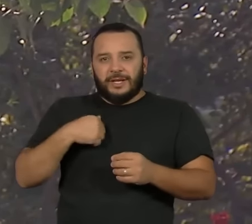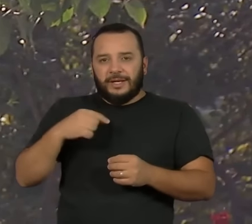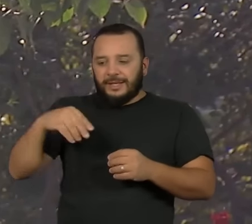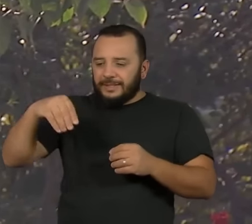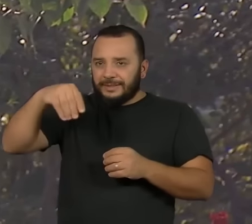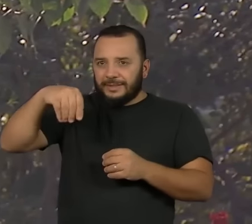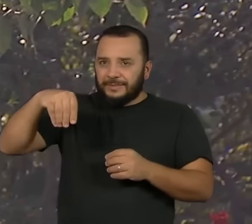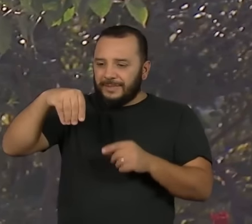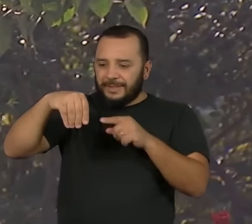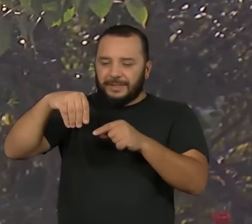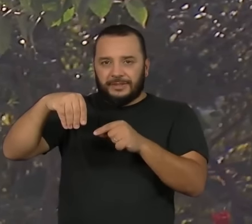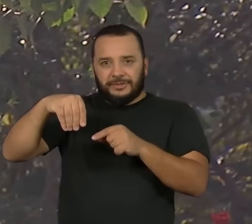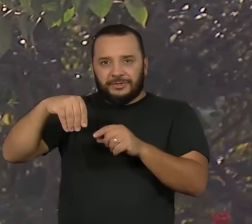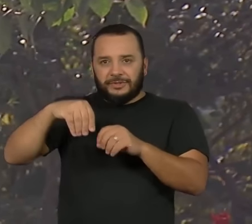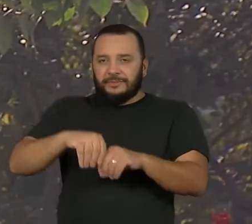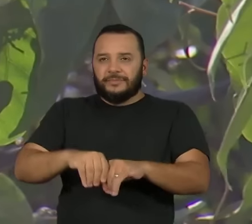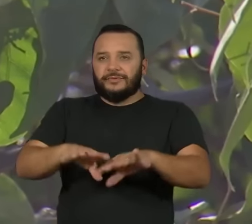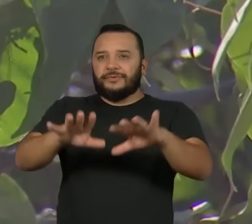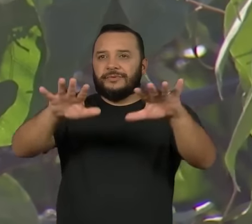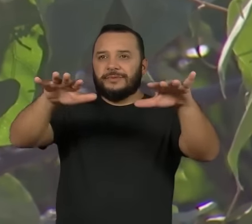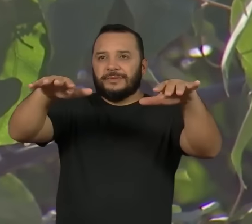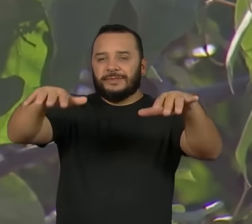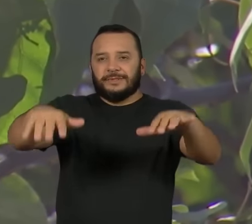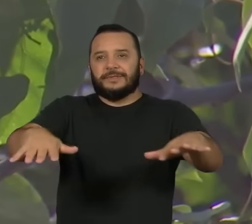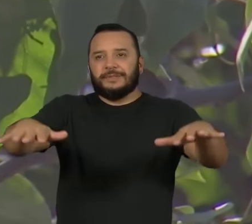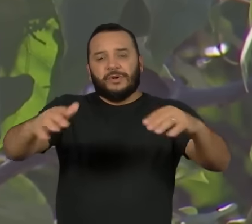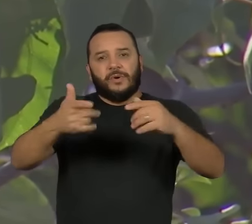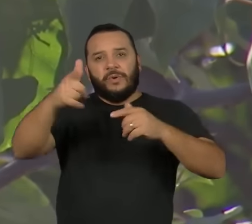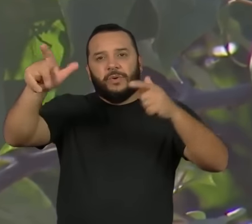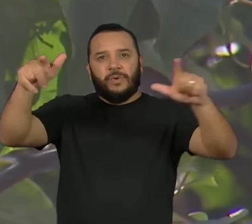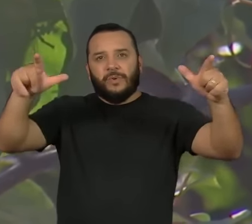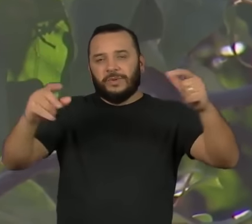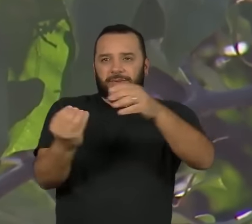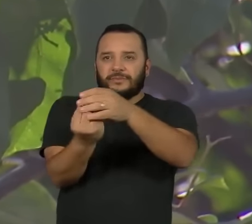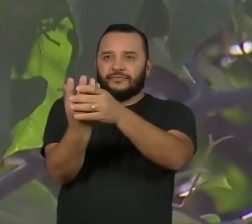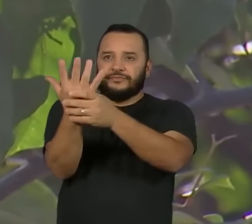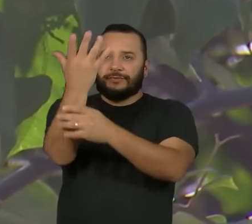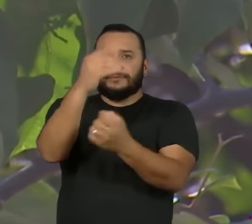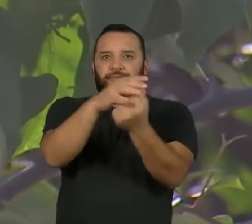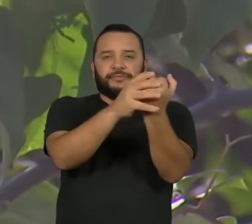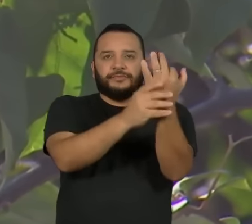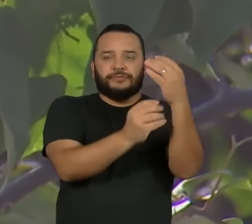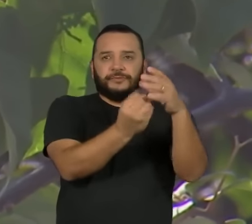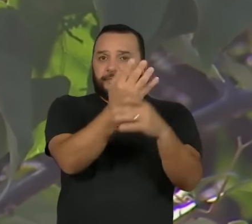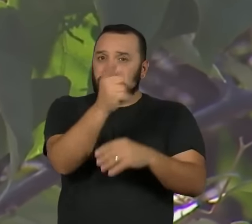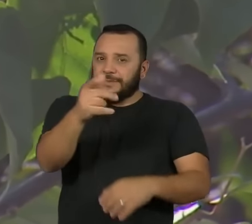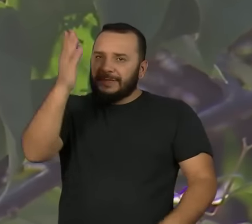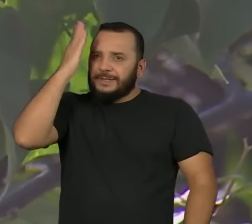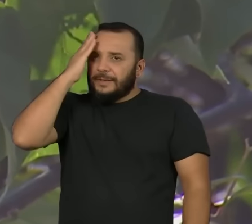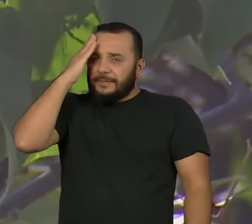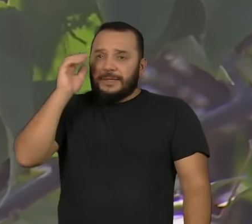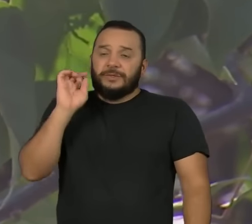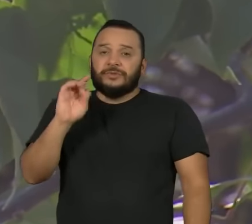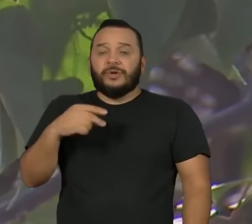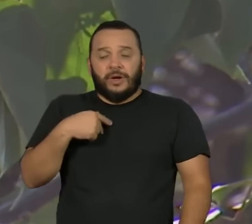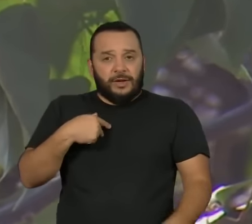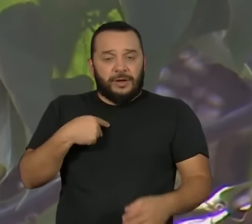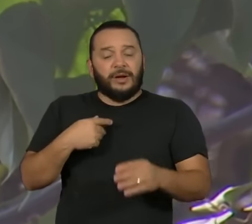se a semente alada e sai voando e vai ocupar outras áreas. Mas isso, esse manejo, não é só para plantas